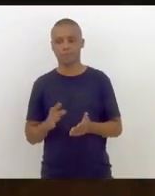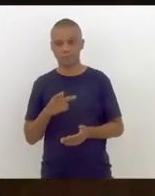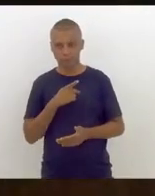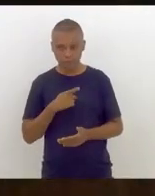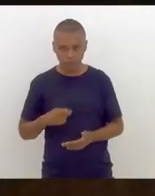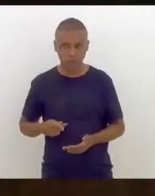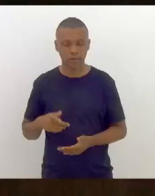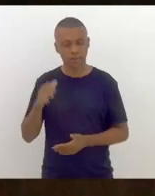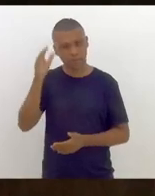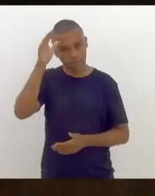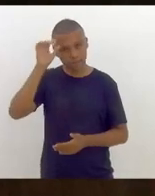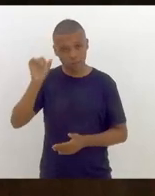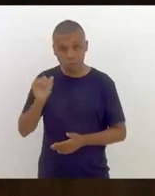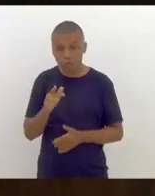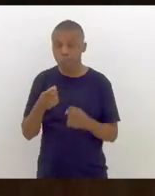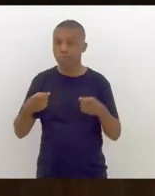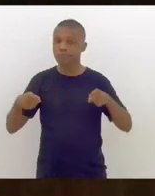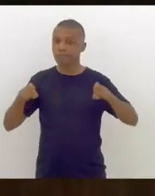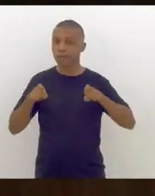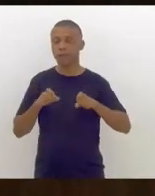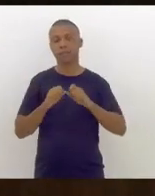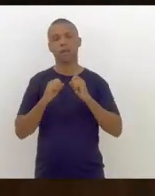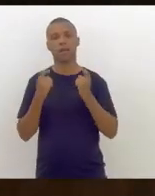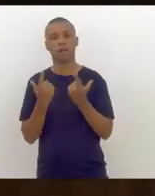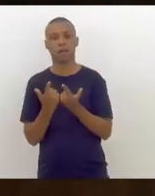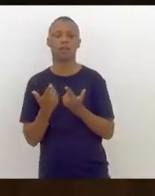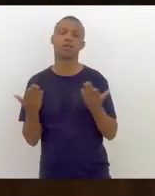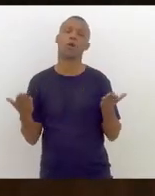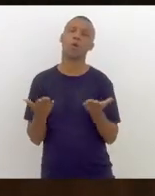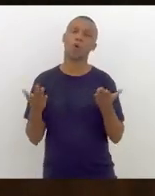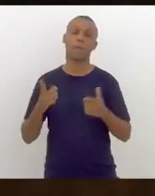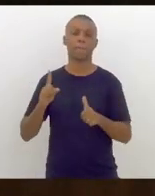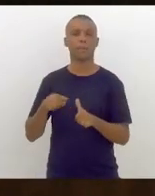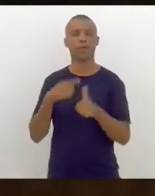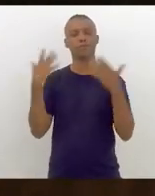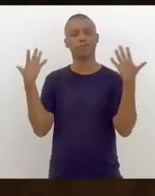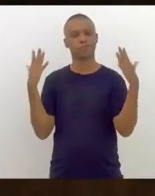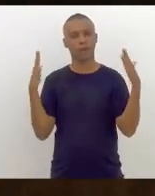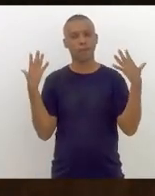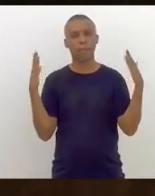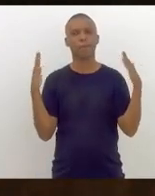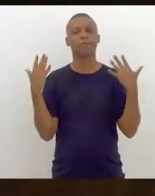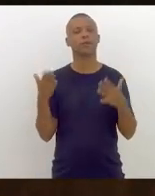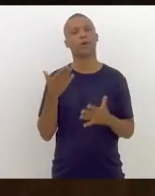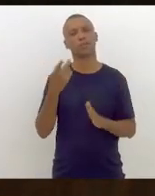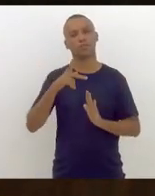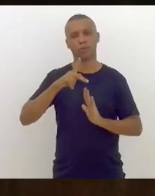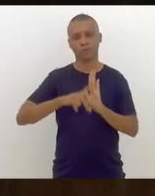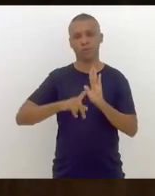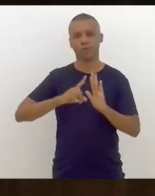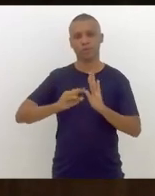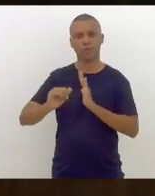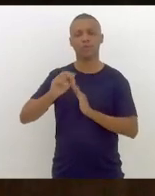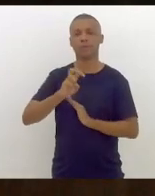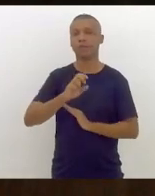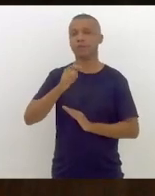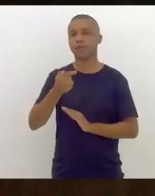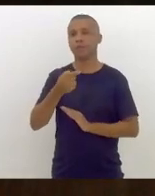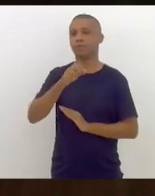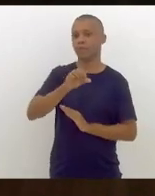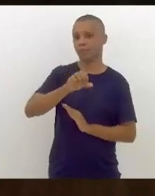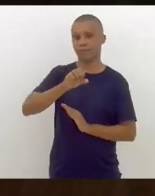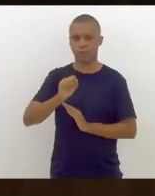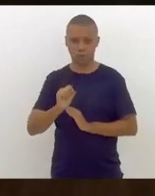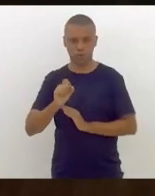Ju em exercício aqui na alerj na data de hoje primeiro eu queria parabenizar o seu projeto de lei 5798